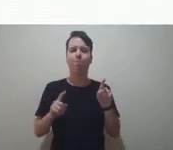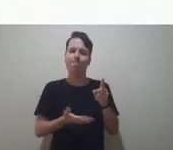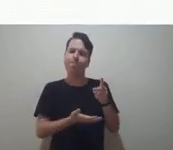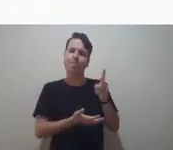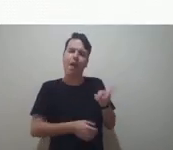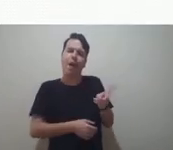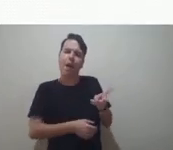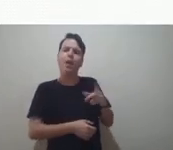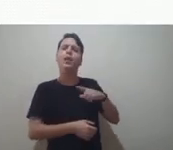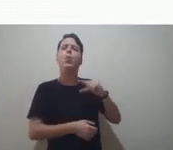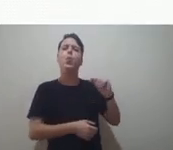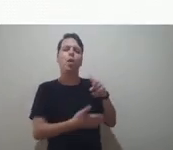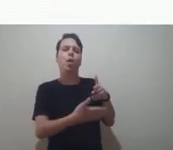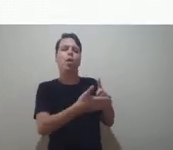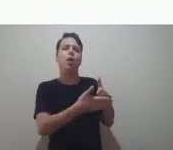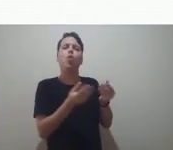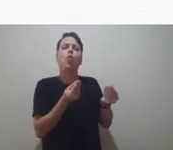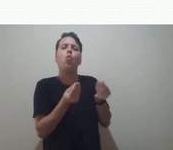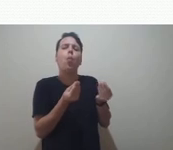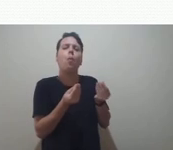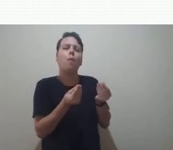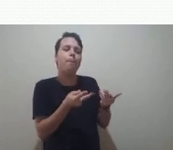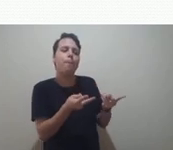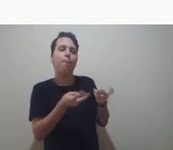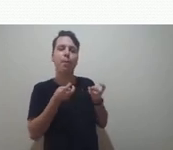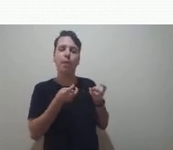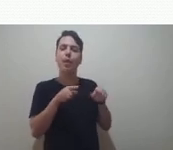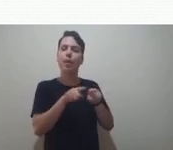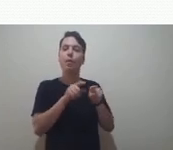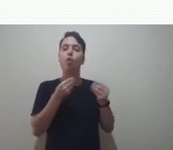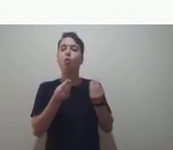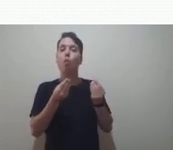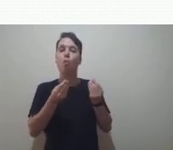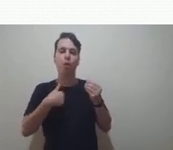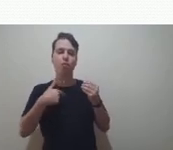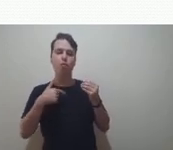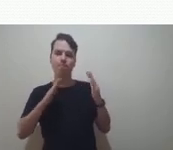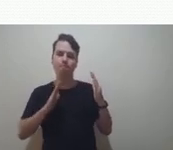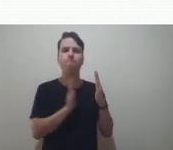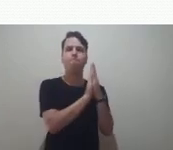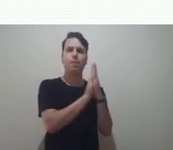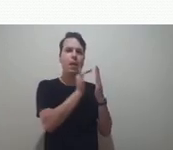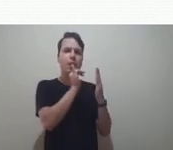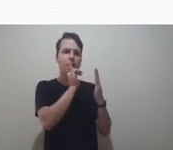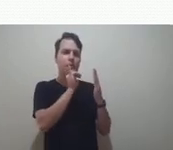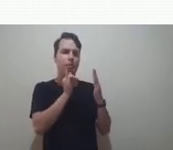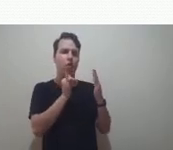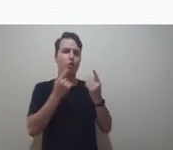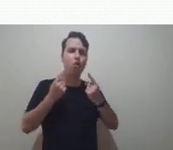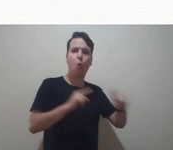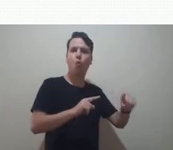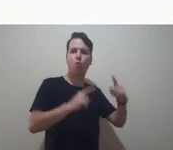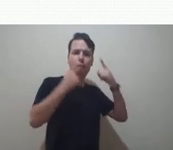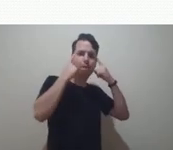Porém, ainda existem diversos obstáculos, tanto na identificação contra no enfrentamento desses